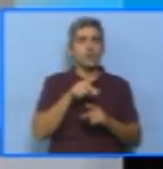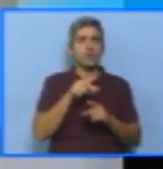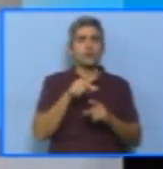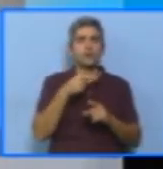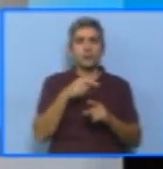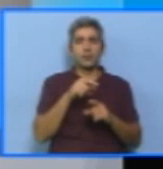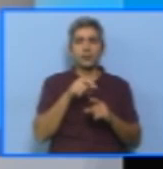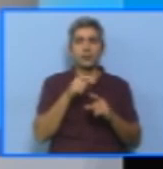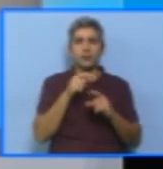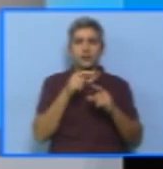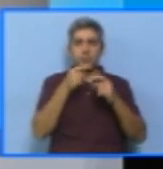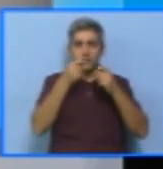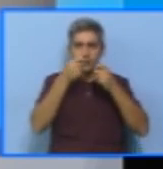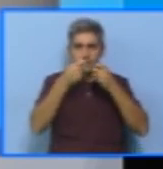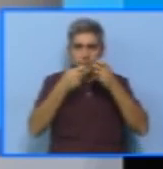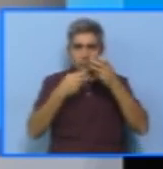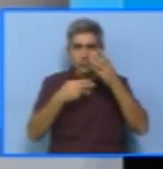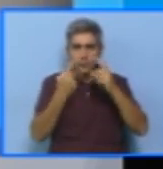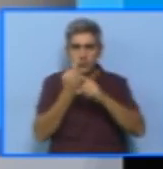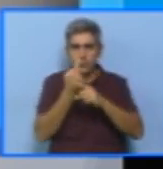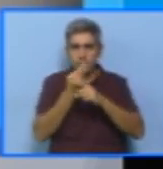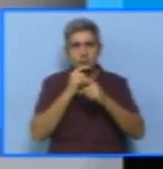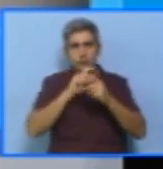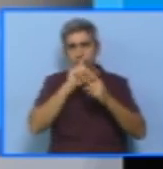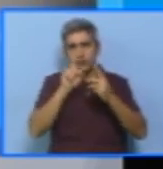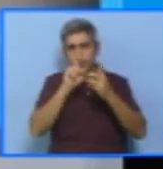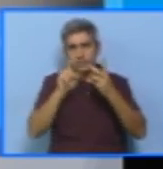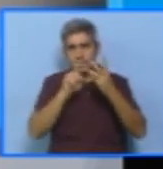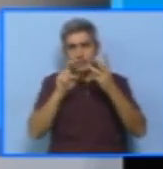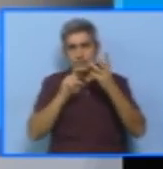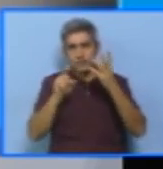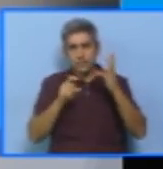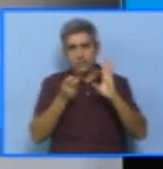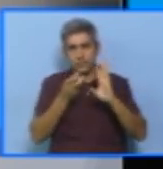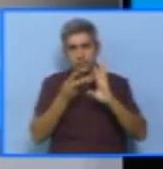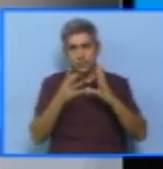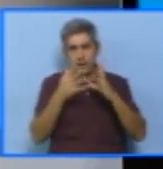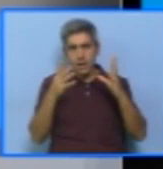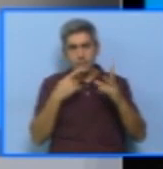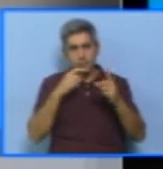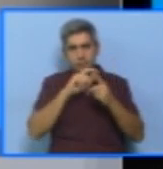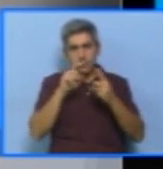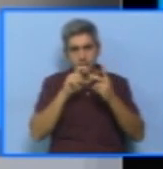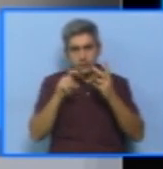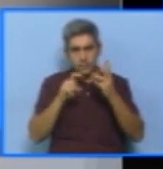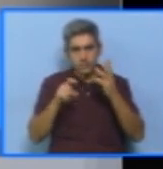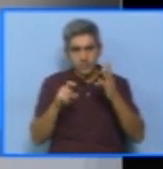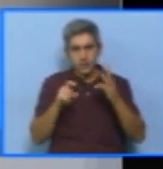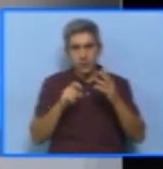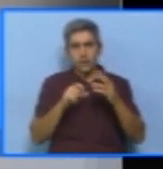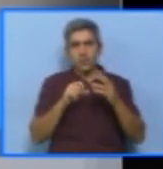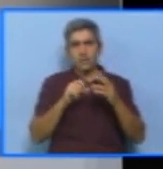está encerrada uma multidão de questões, eu diria uma variedade grande de questões